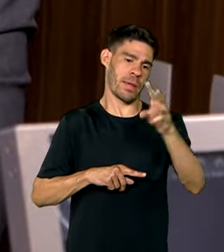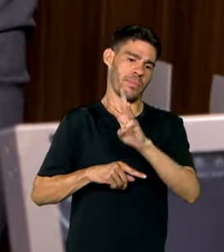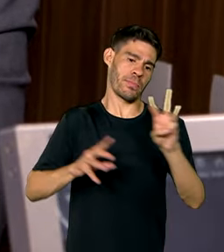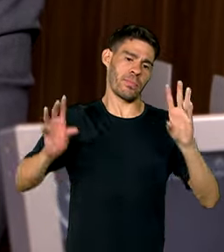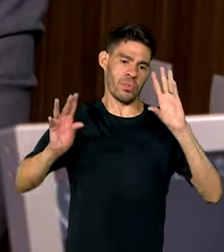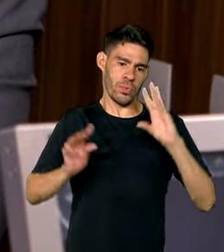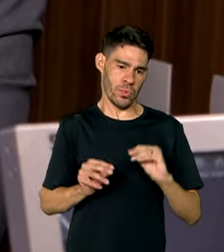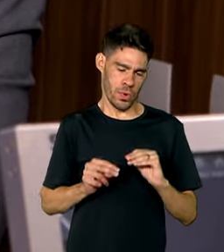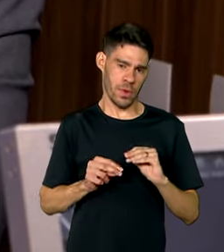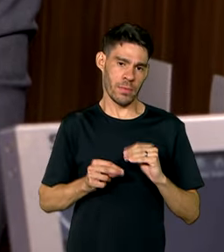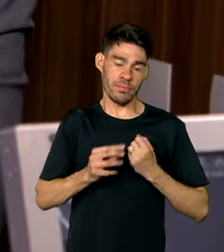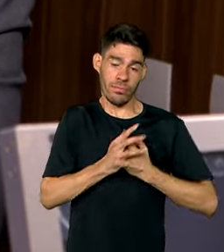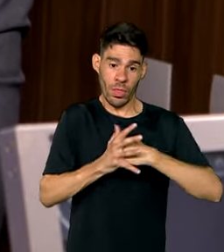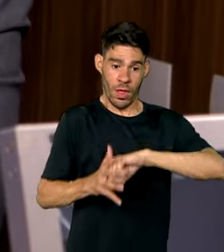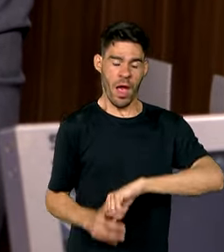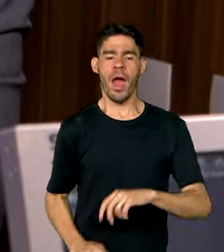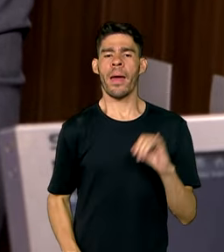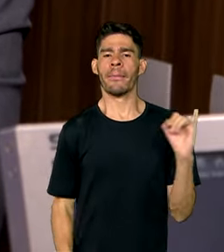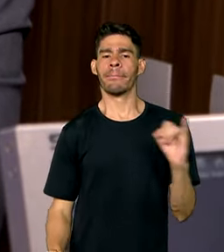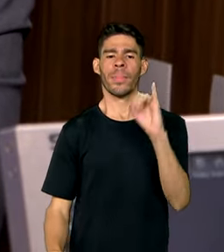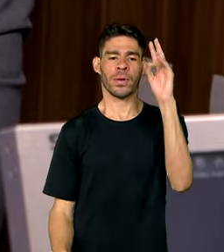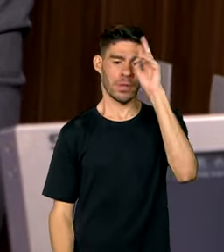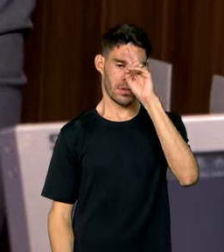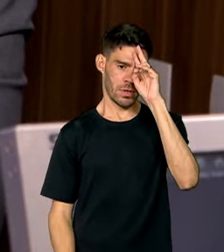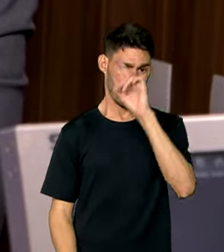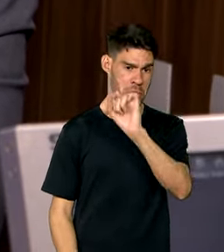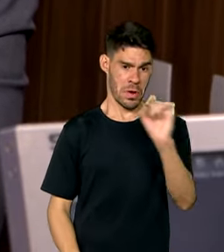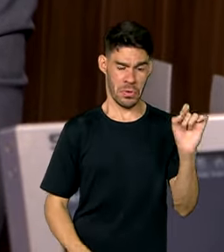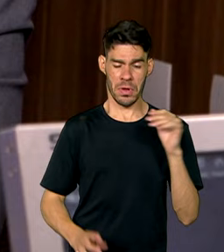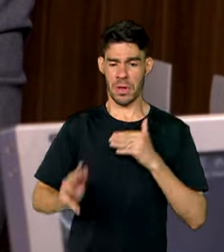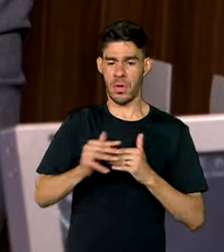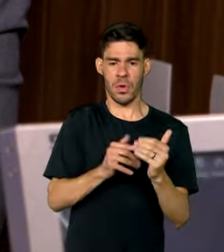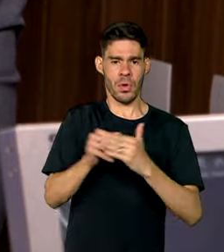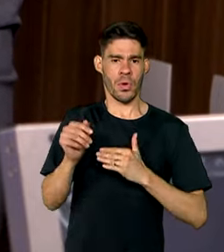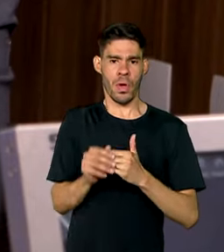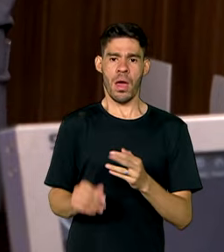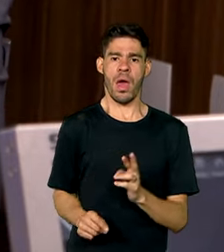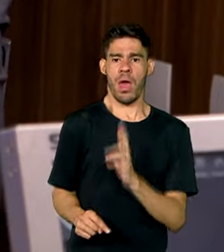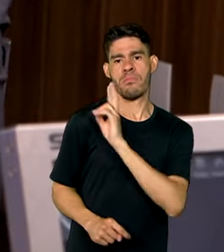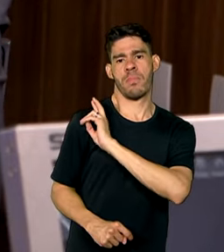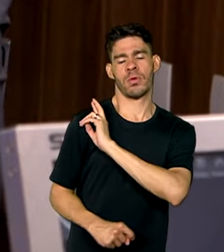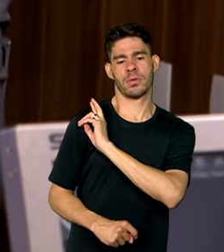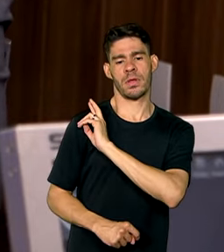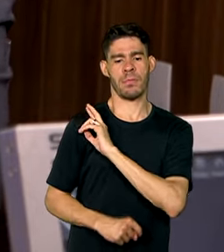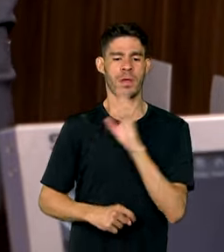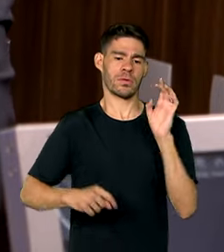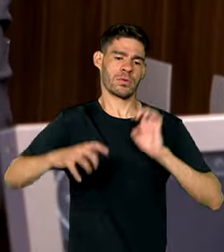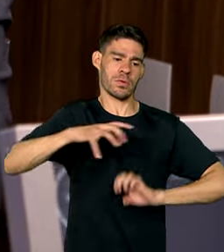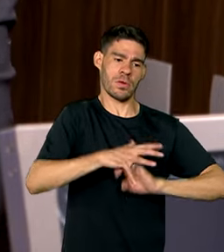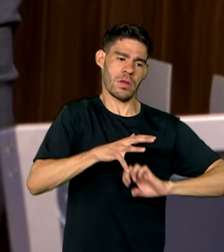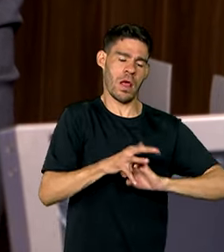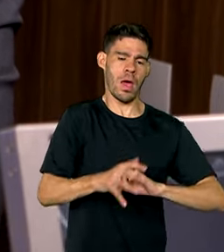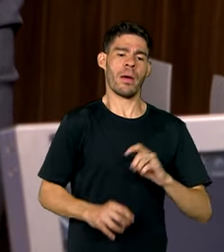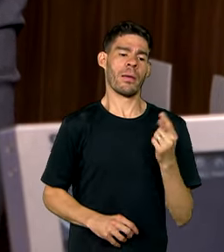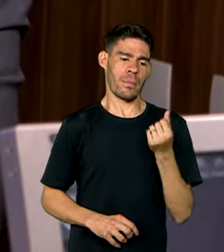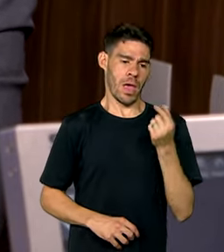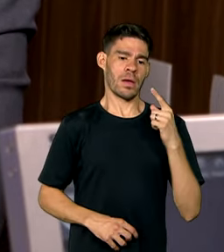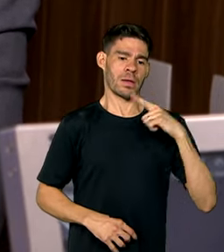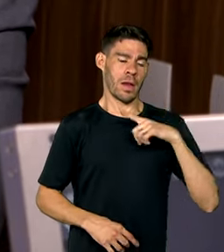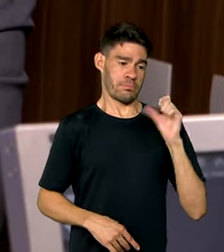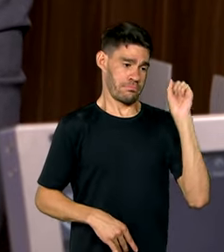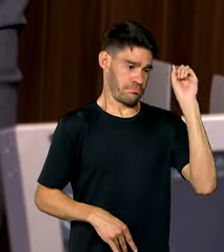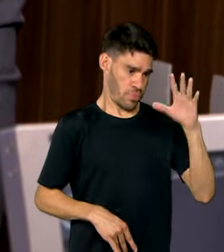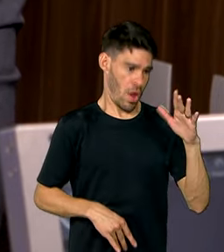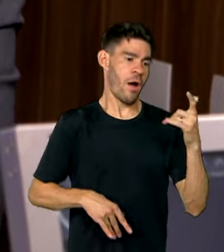ser derrubado. O que é importante lembrar? Que, de qualquer forma, é de responsabilidade das empresas que têm esses valores